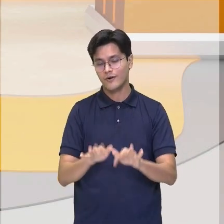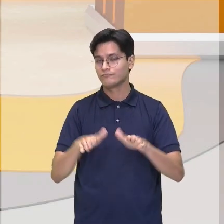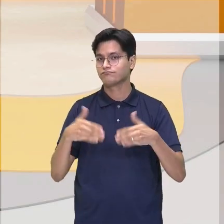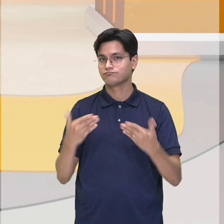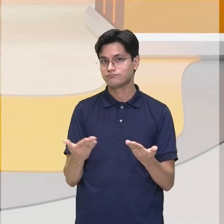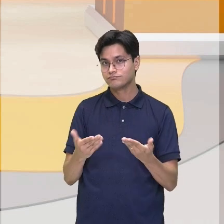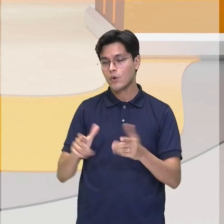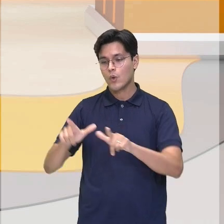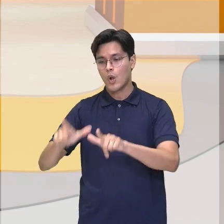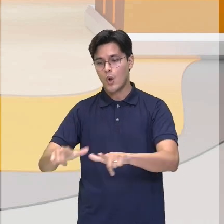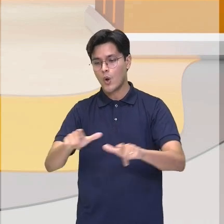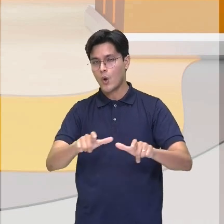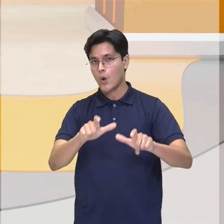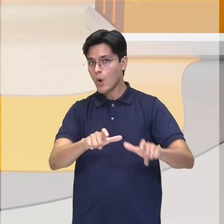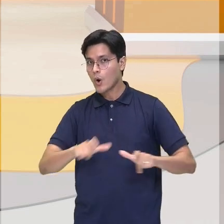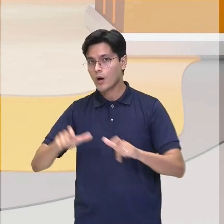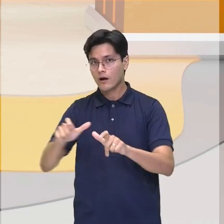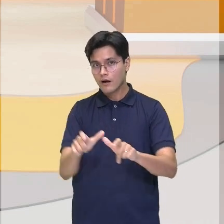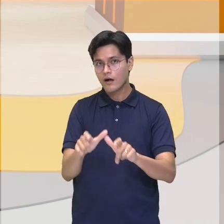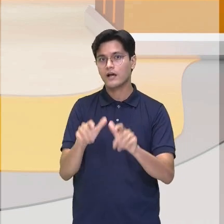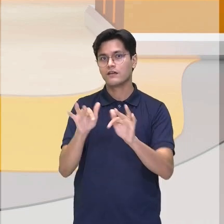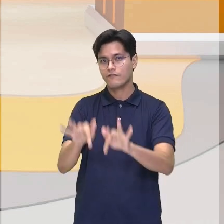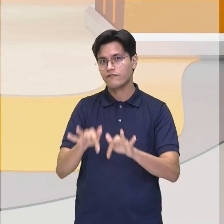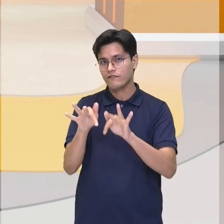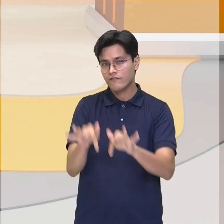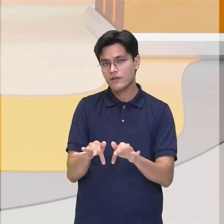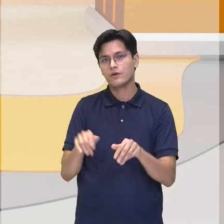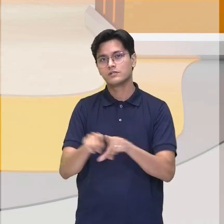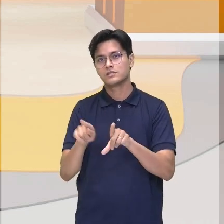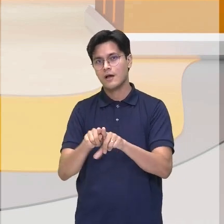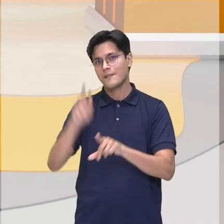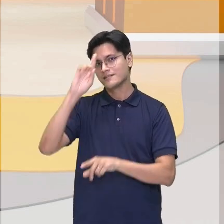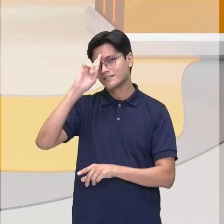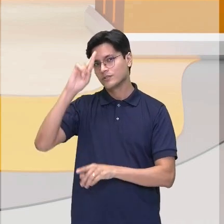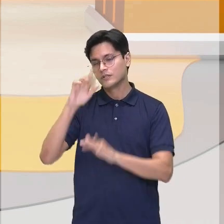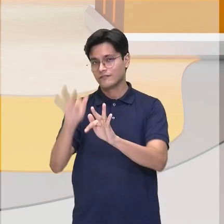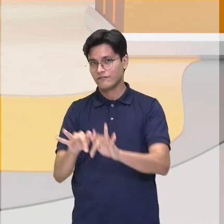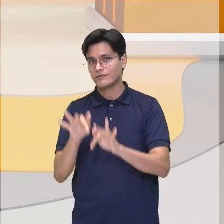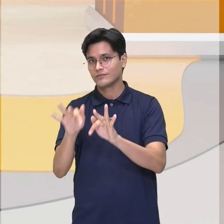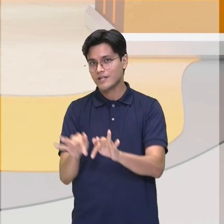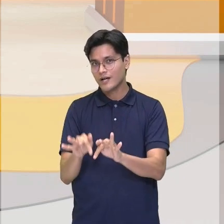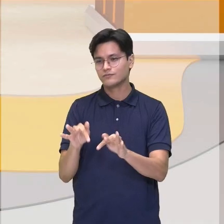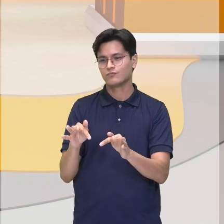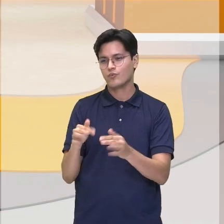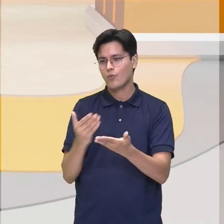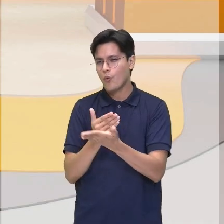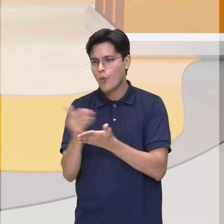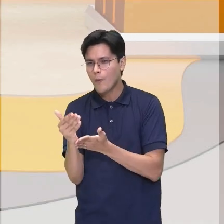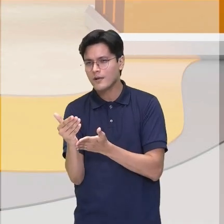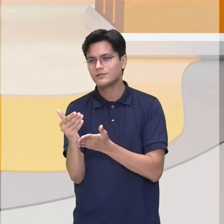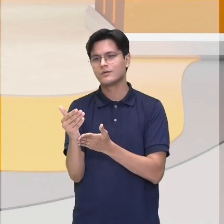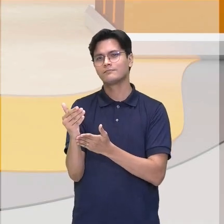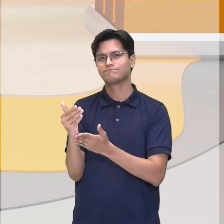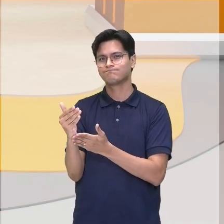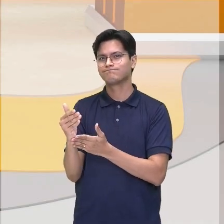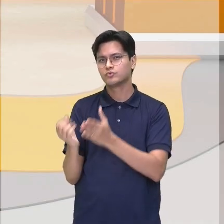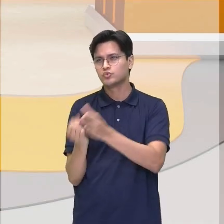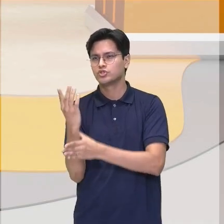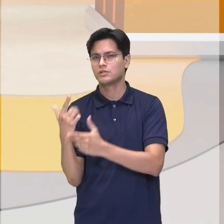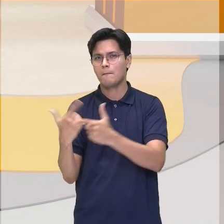os senhores feudais acabem tendo ali um problema, ou seja, eles começam a entrar em